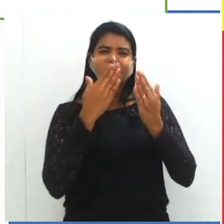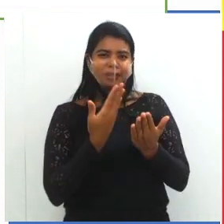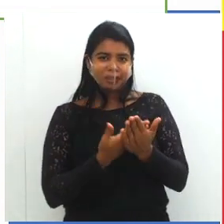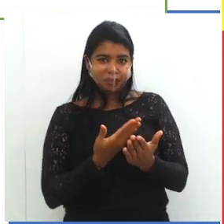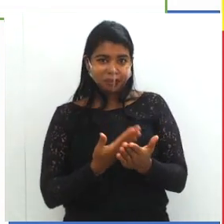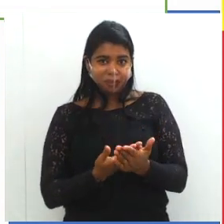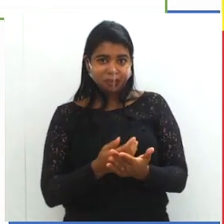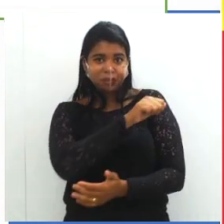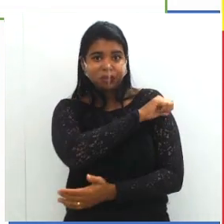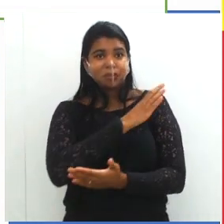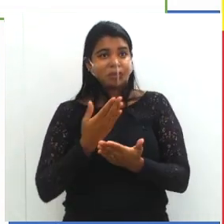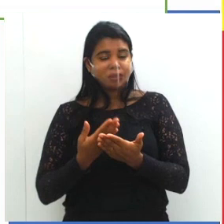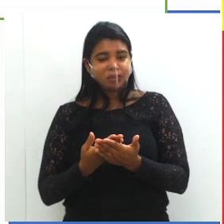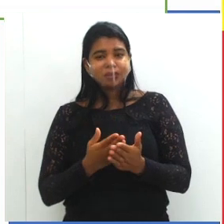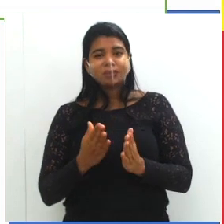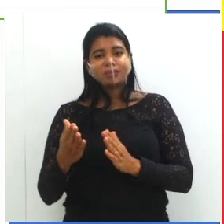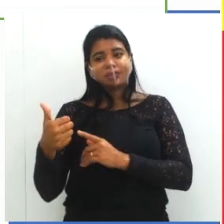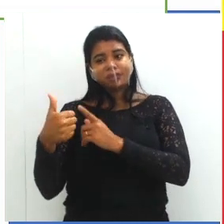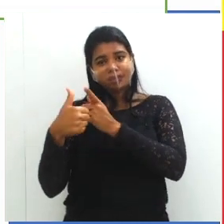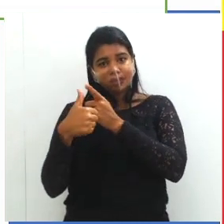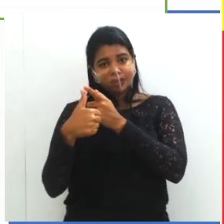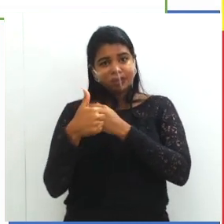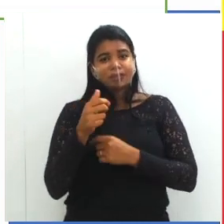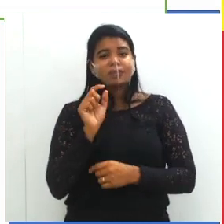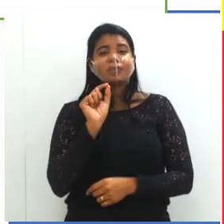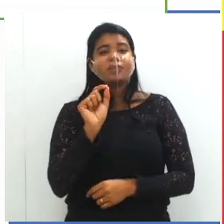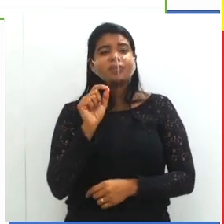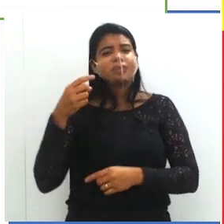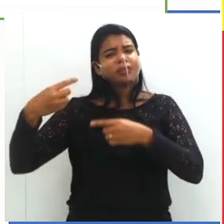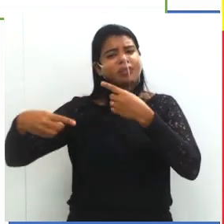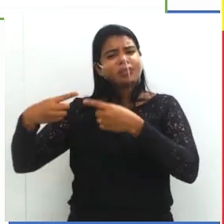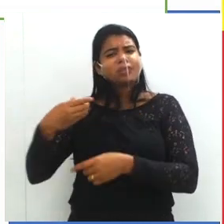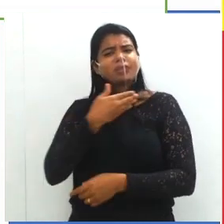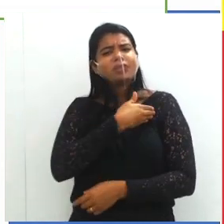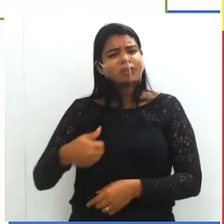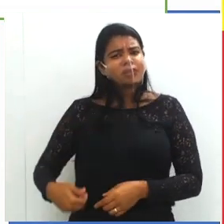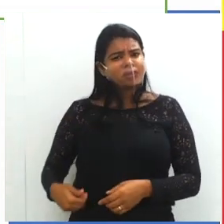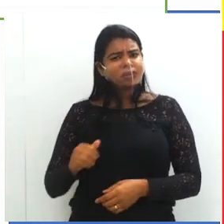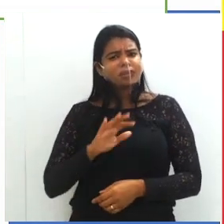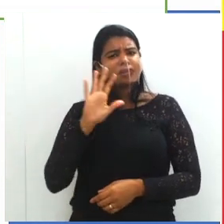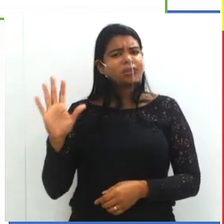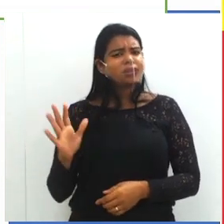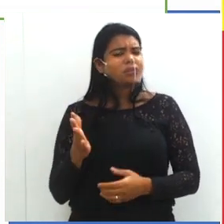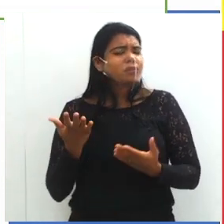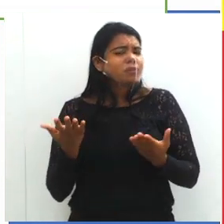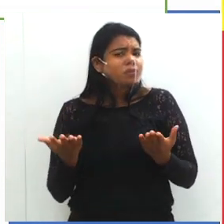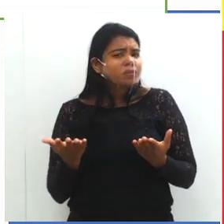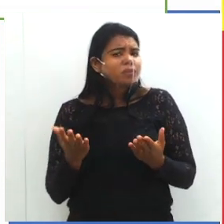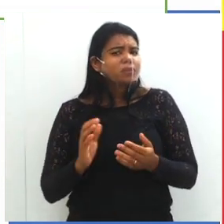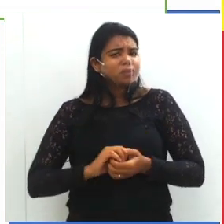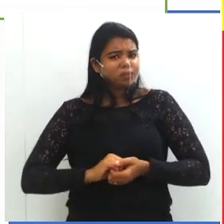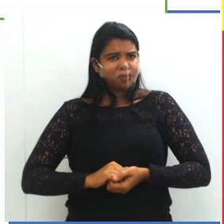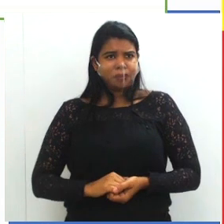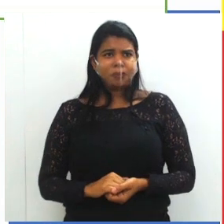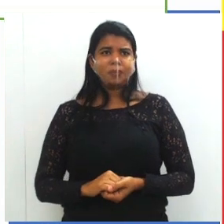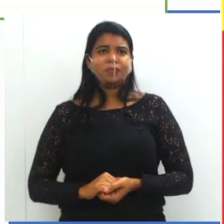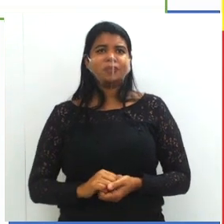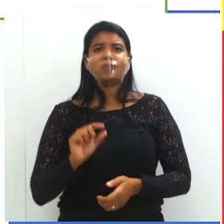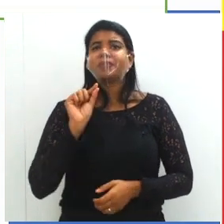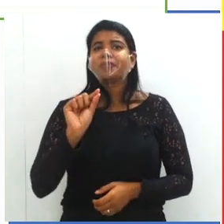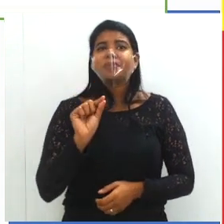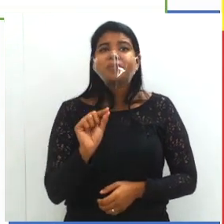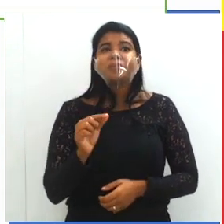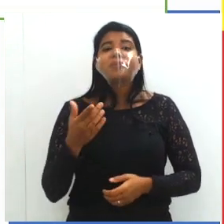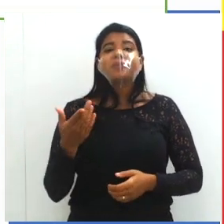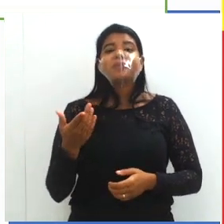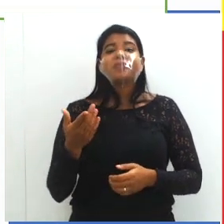viu, estudante? Seguinte ponto. Primeiro, o que são políticas públicas? Reflitam, o que são políticas públicas? O que é